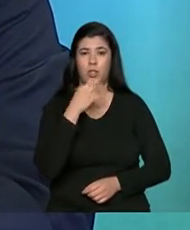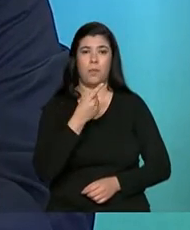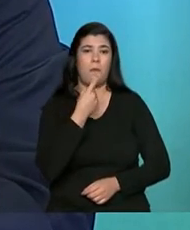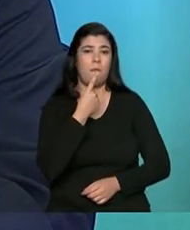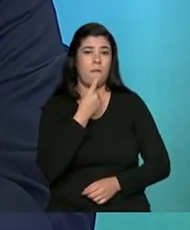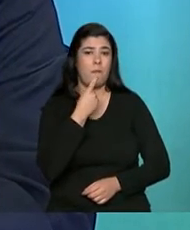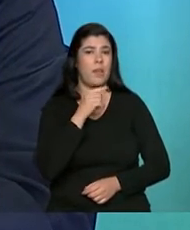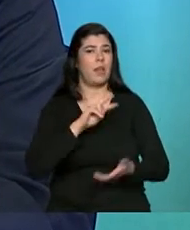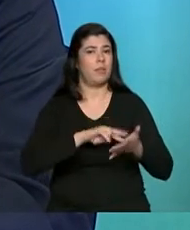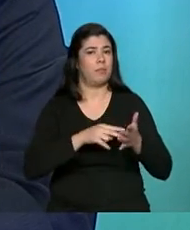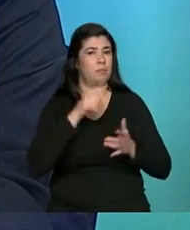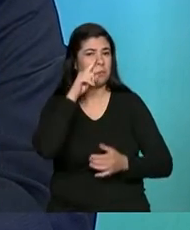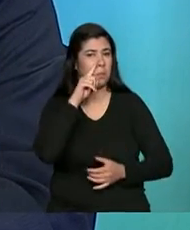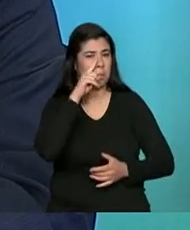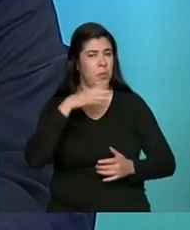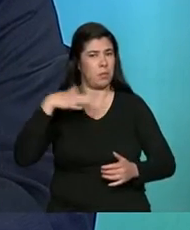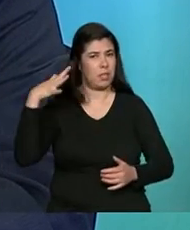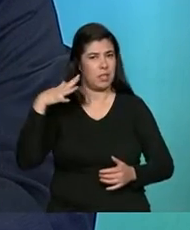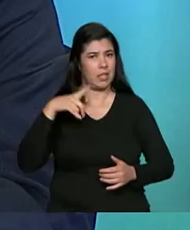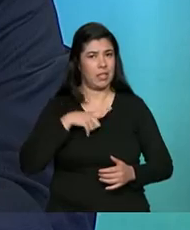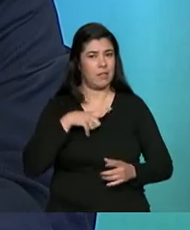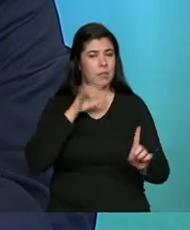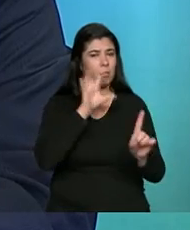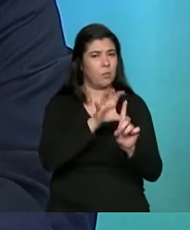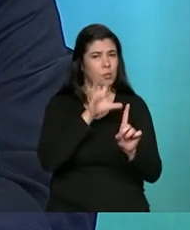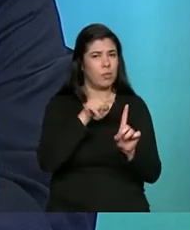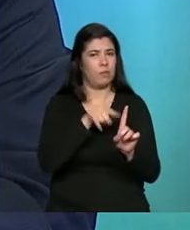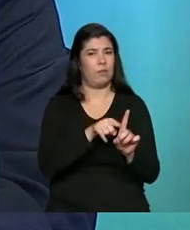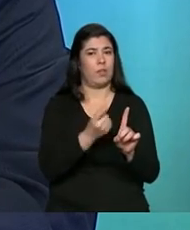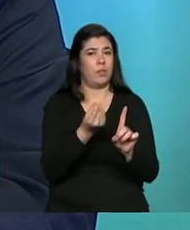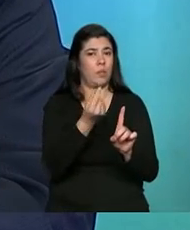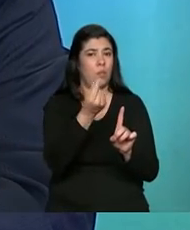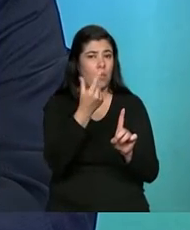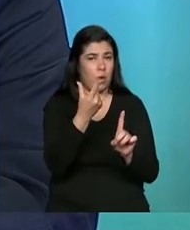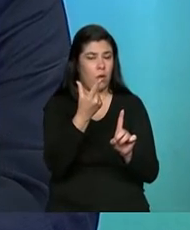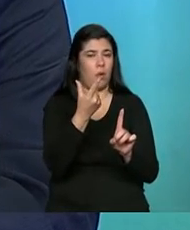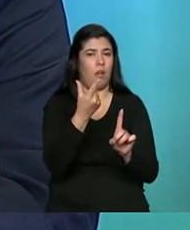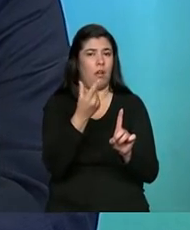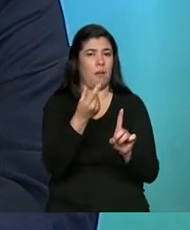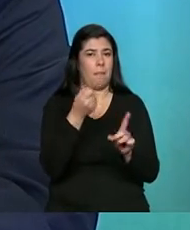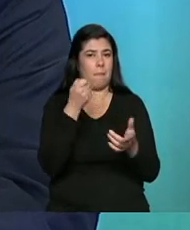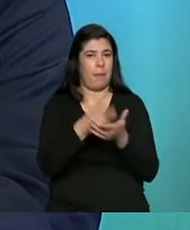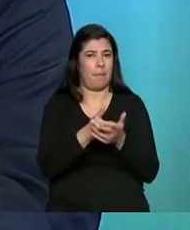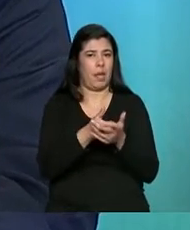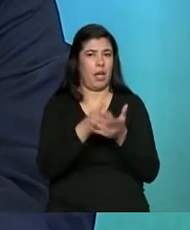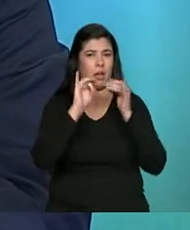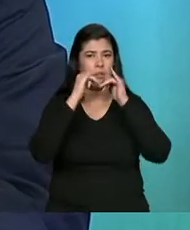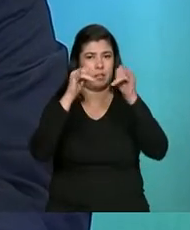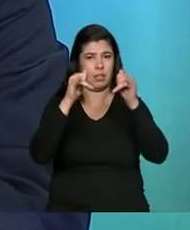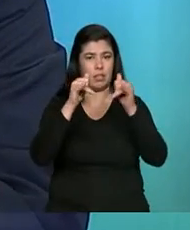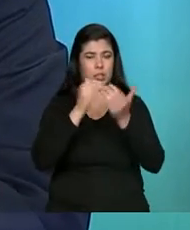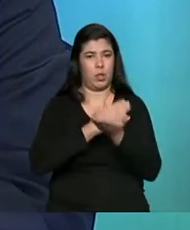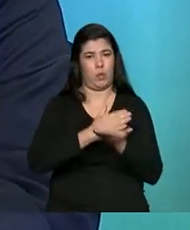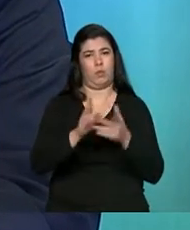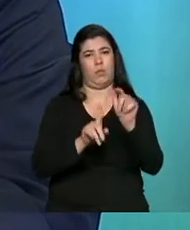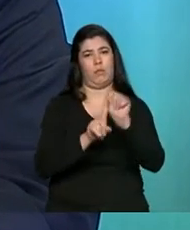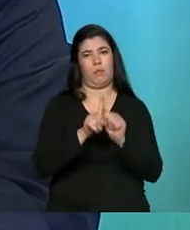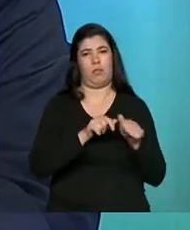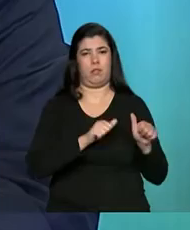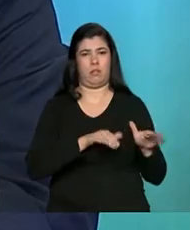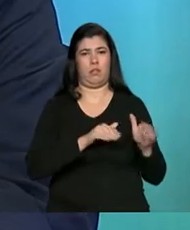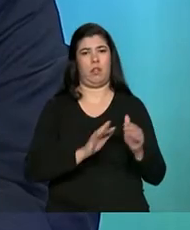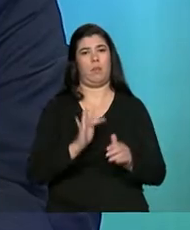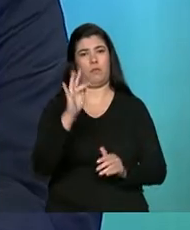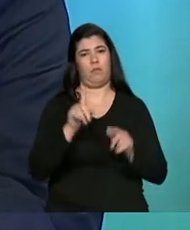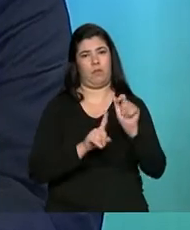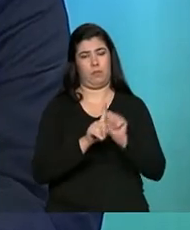portão tanto as contas de setembro em diante com relação à questão do